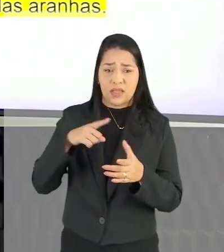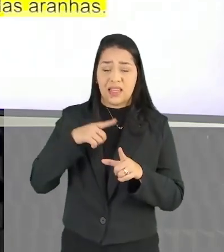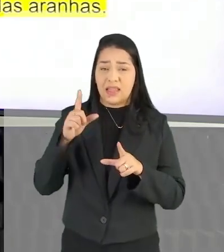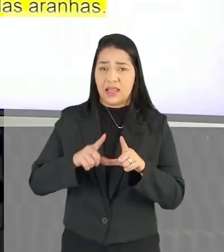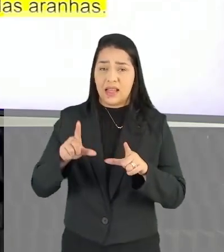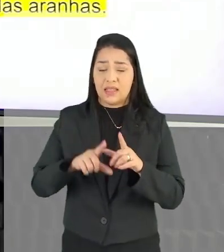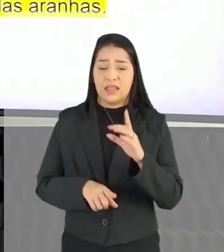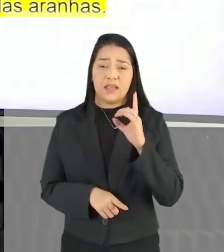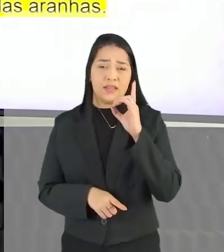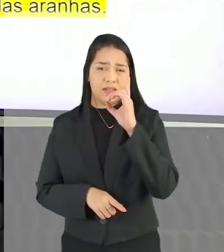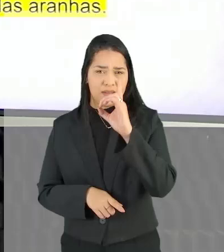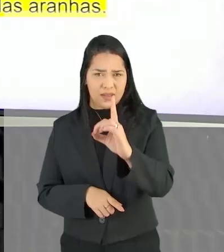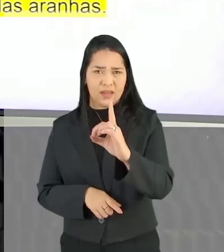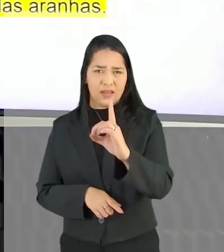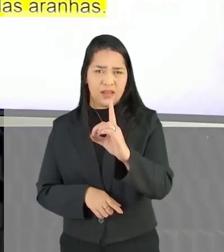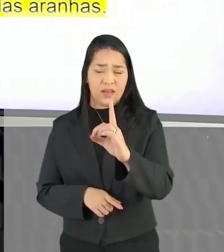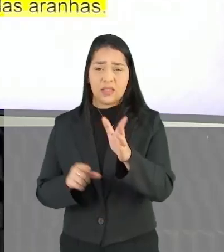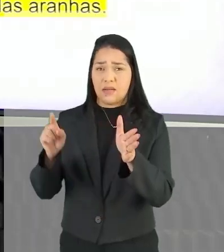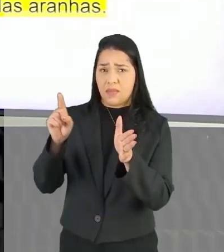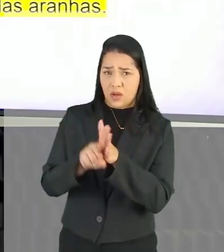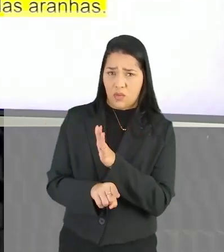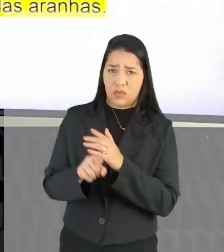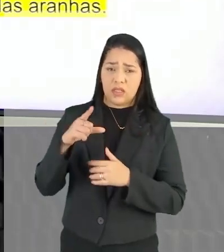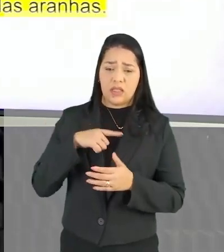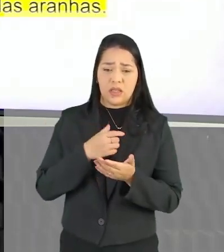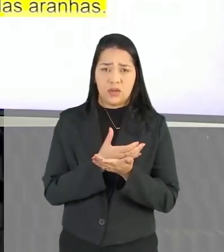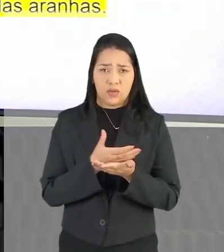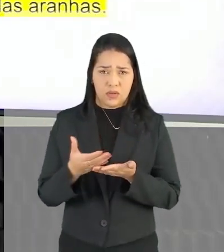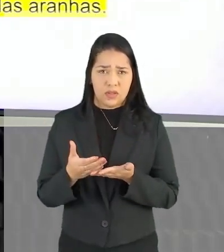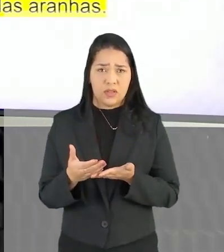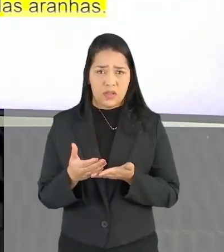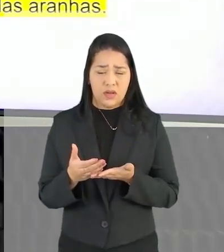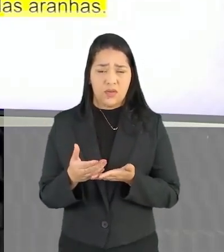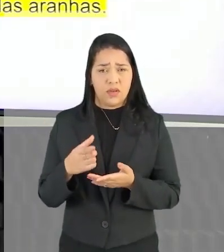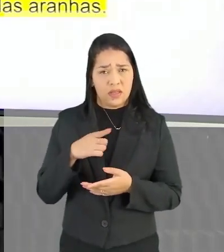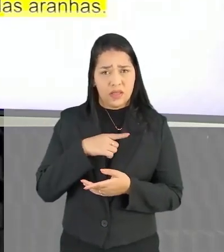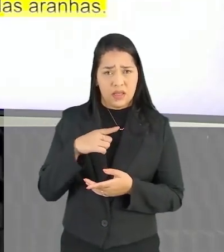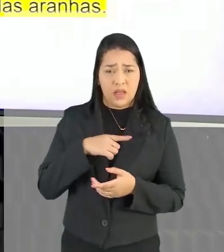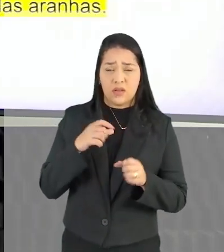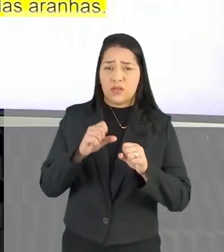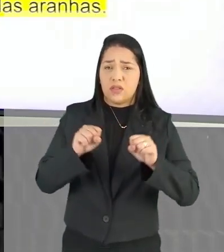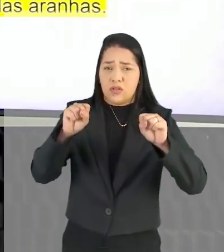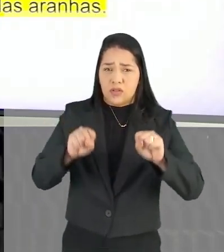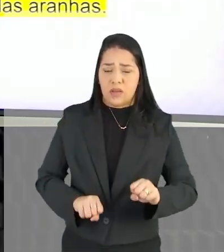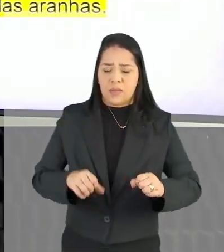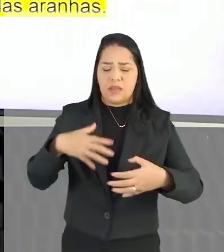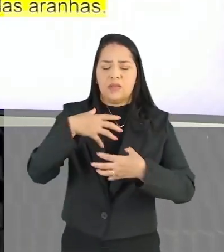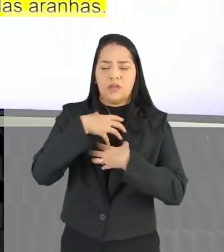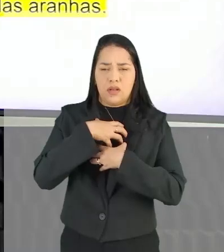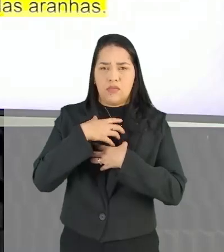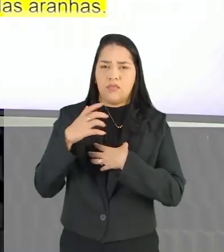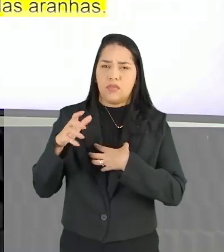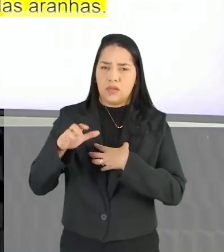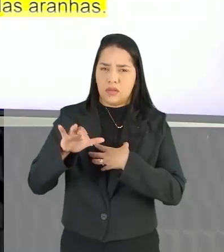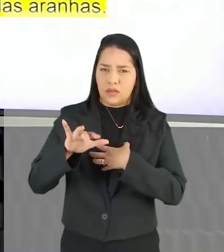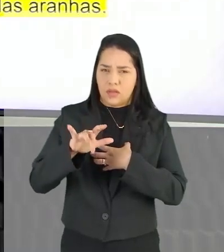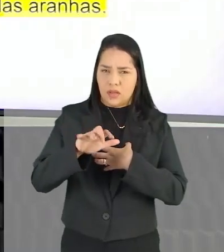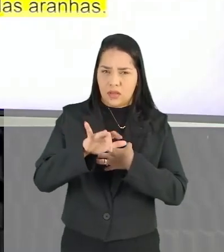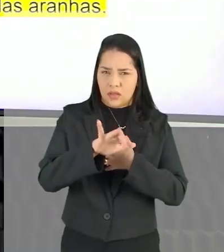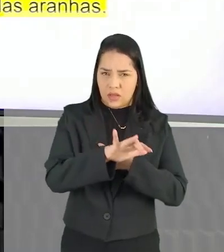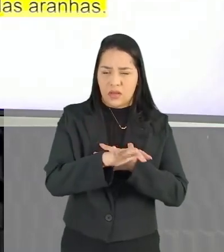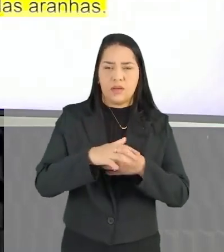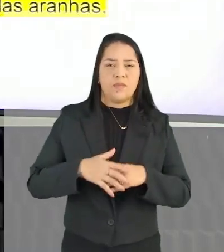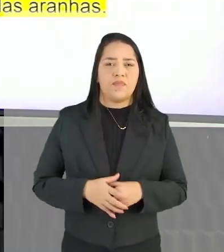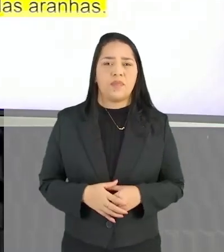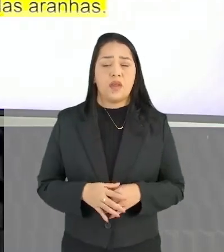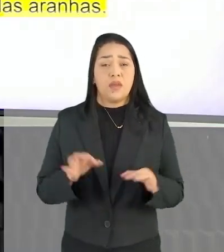na letra D, com essa pergunta retórica na introdução das causas da eficiência do sistema sensorial das aranhas. Então, a